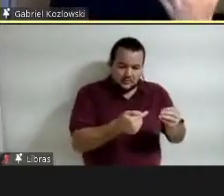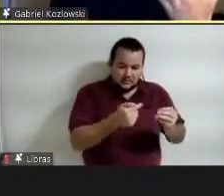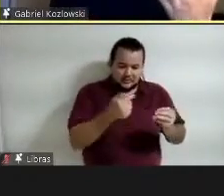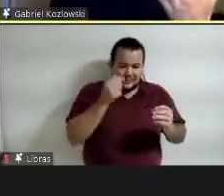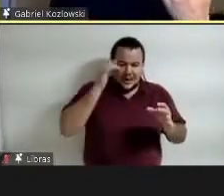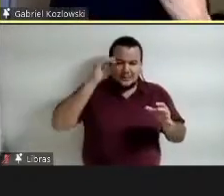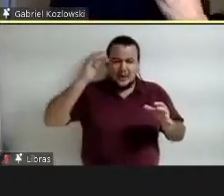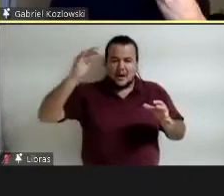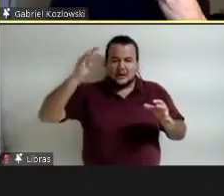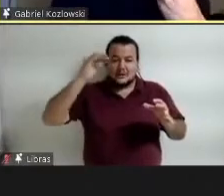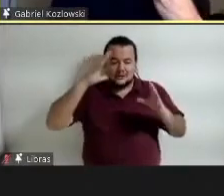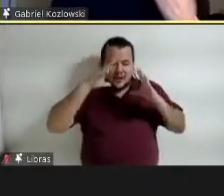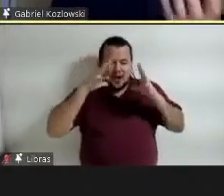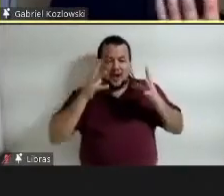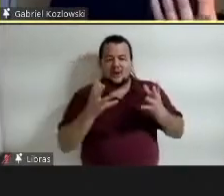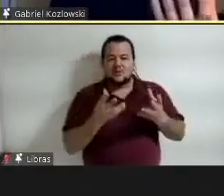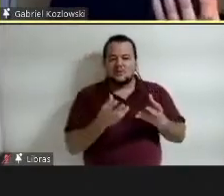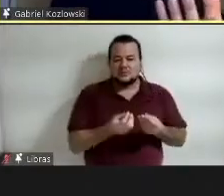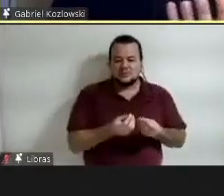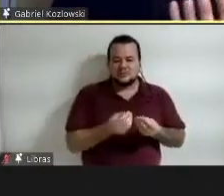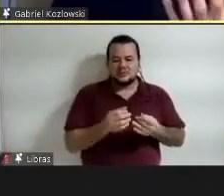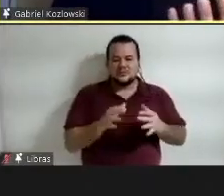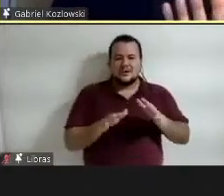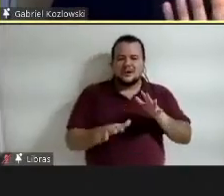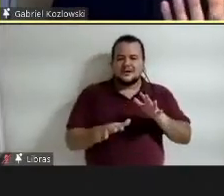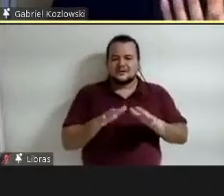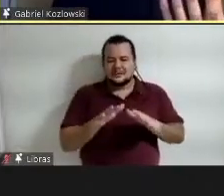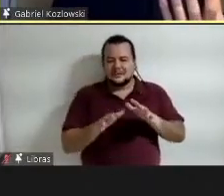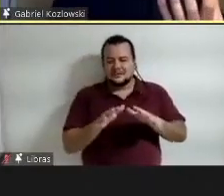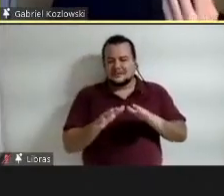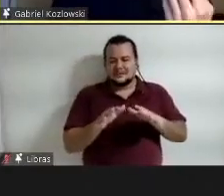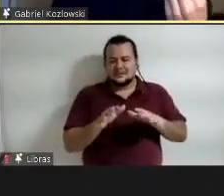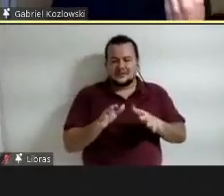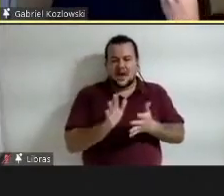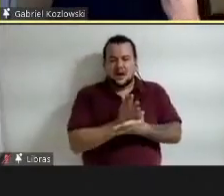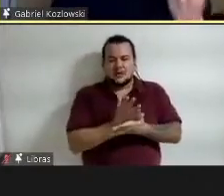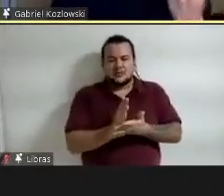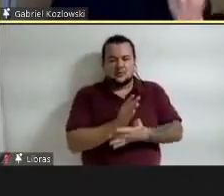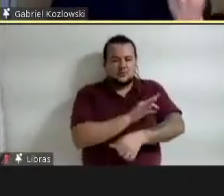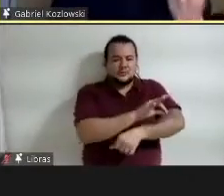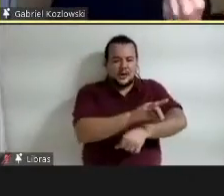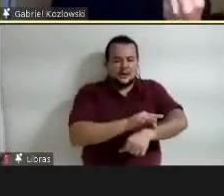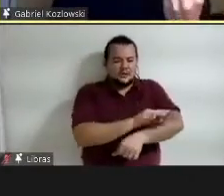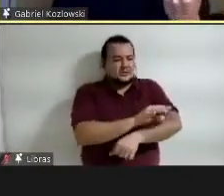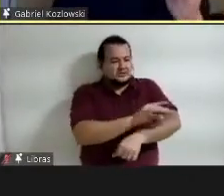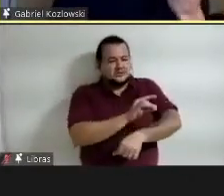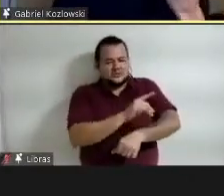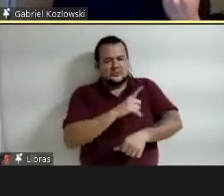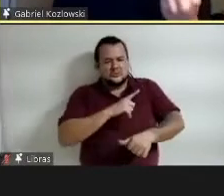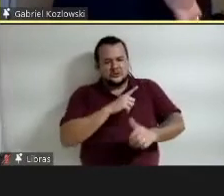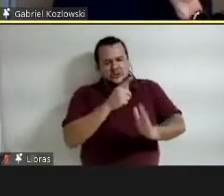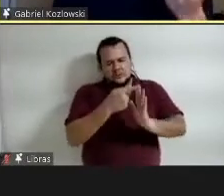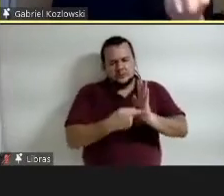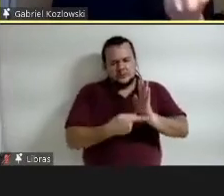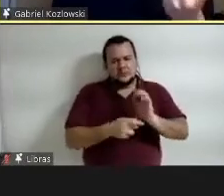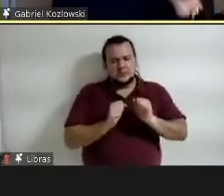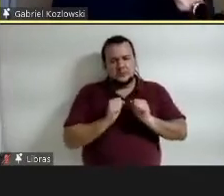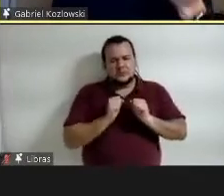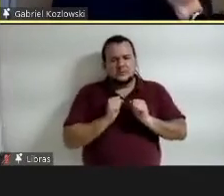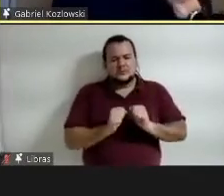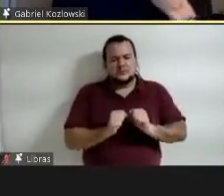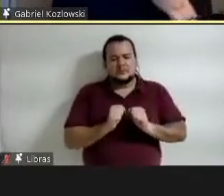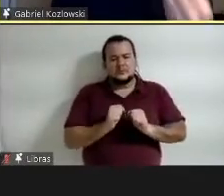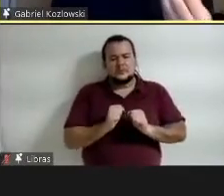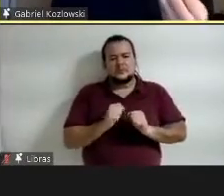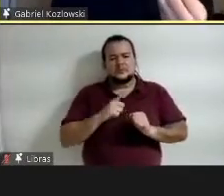o mundo. Às vezes, muitos dos arquitetos que a gente excluiu na seleção, às vezes tinham projetos que poderiam ser